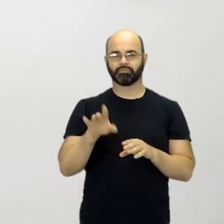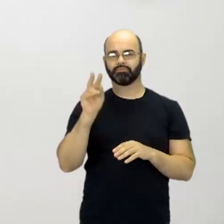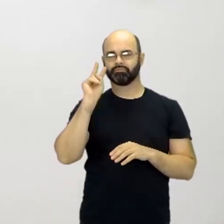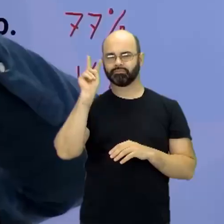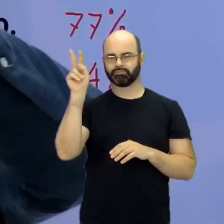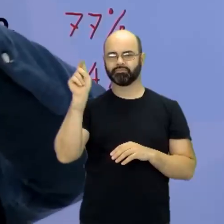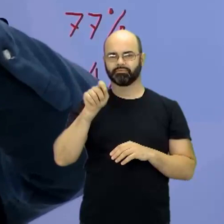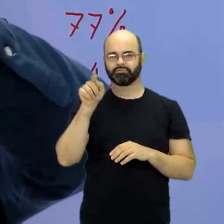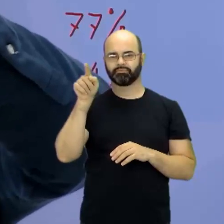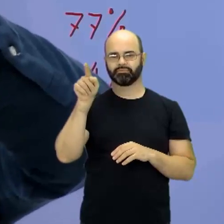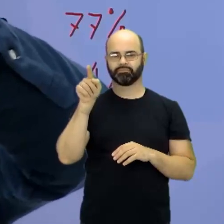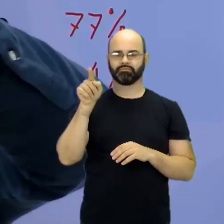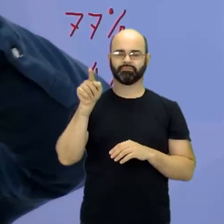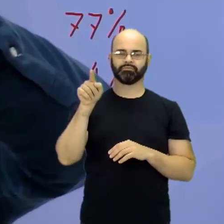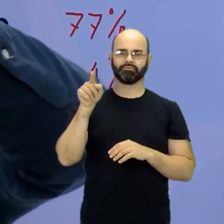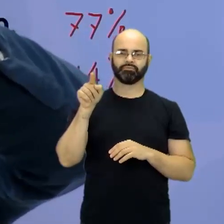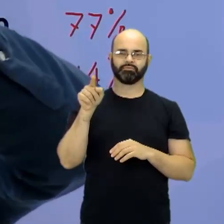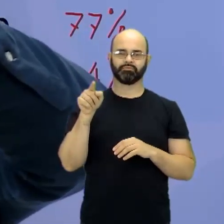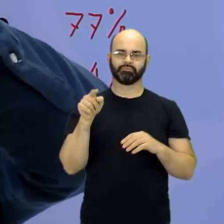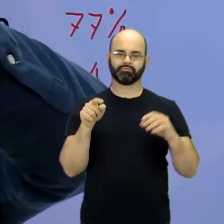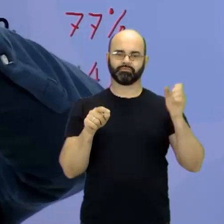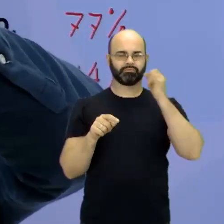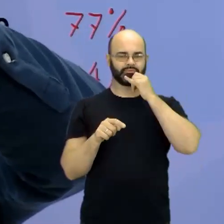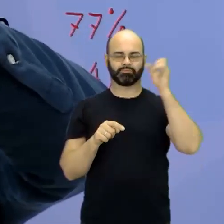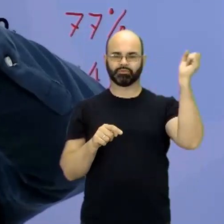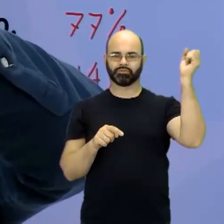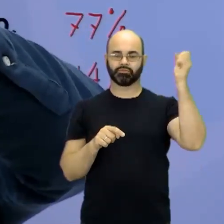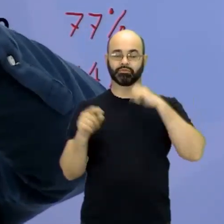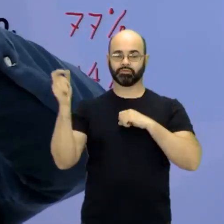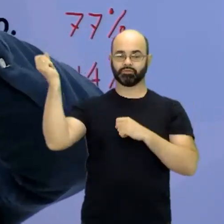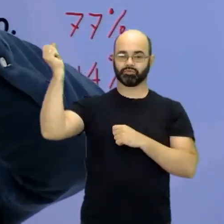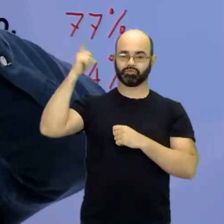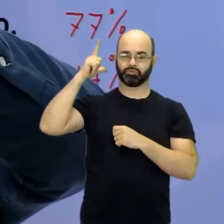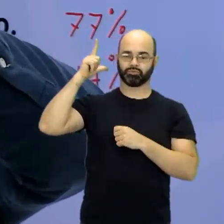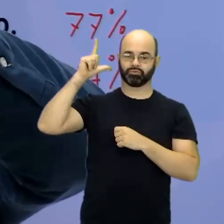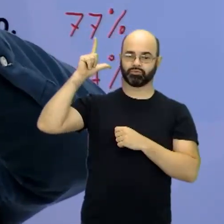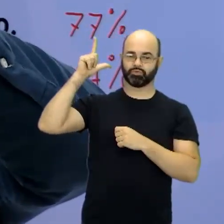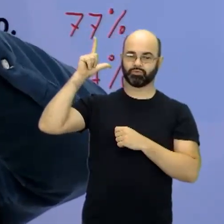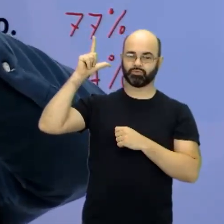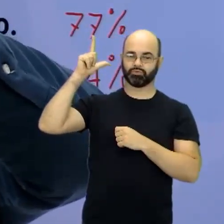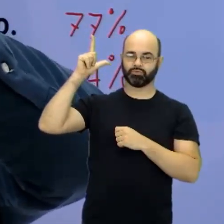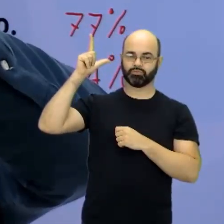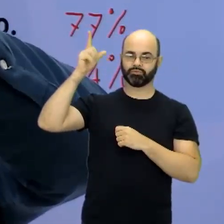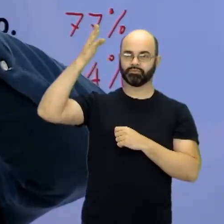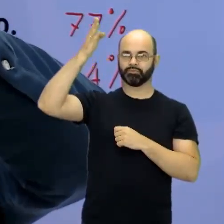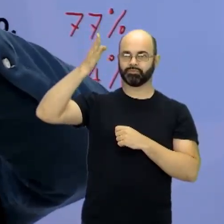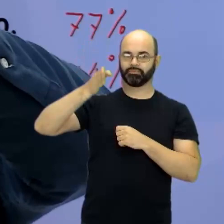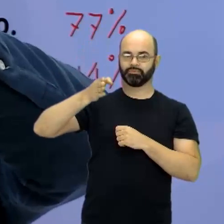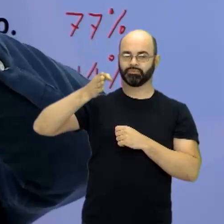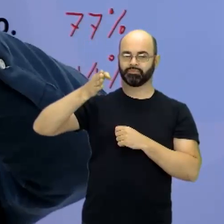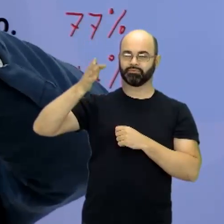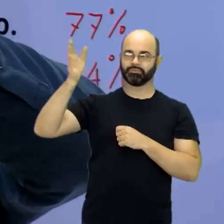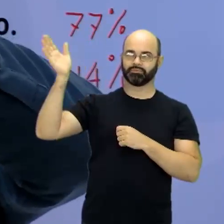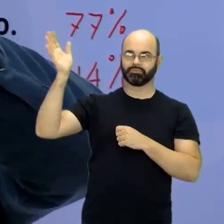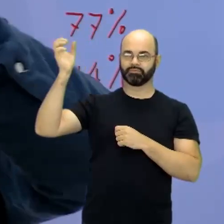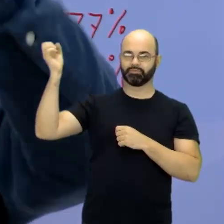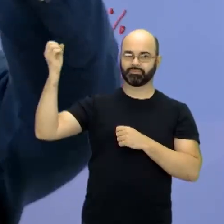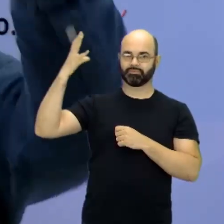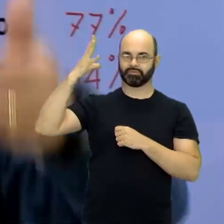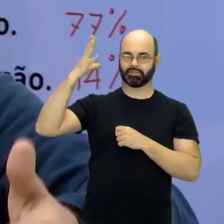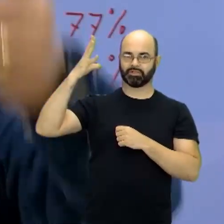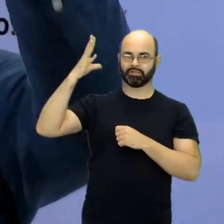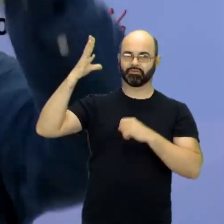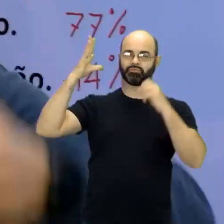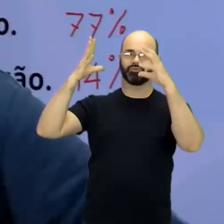essa percepção a gente consegue o sol aqui desse lado né ilumina a lua a gente vê dia deste lado